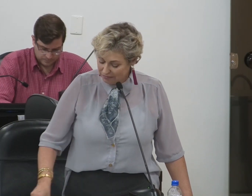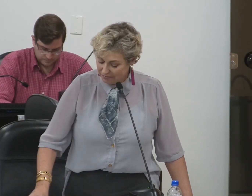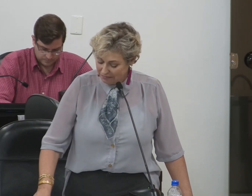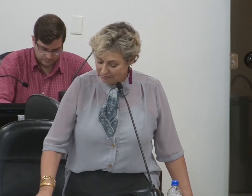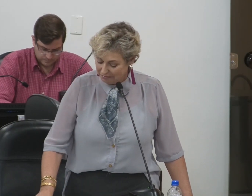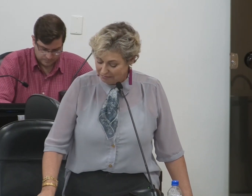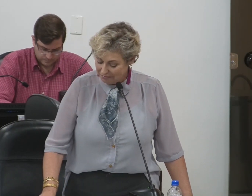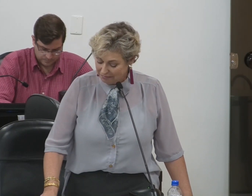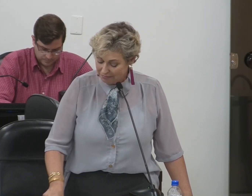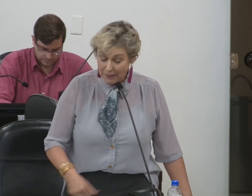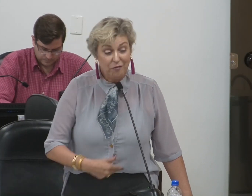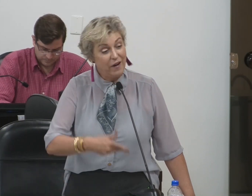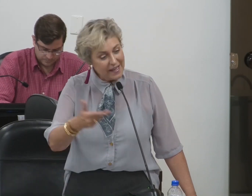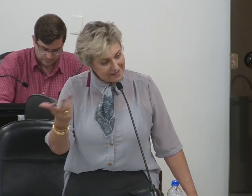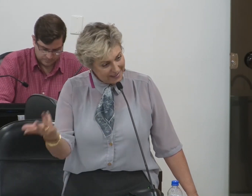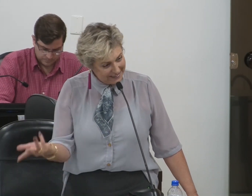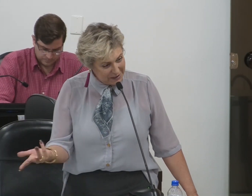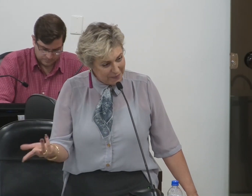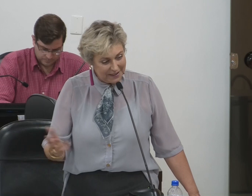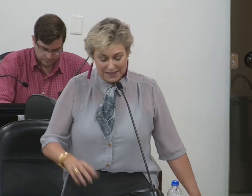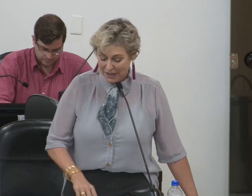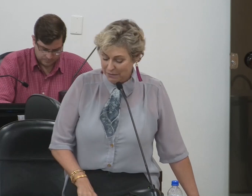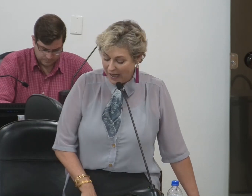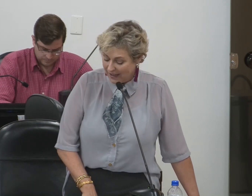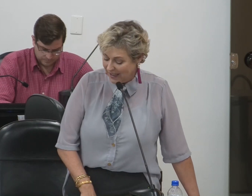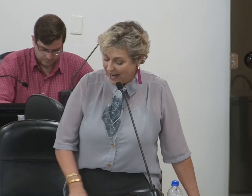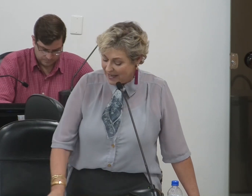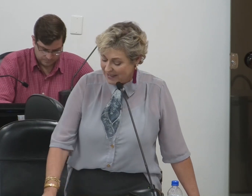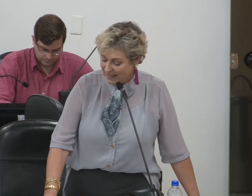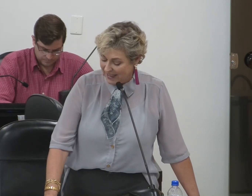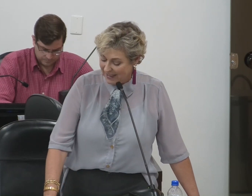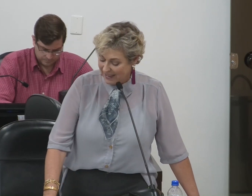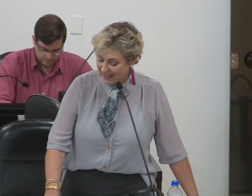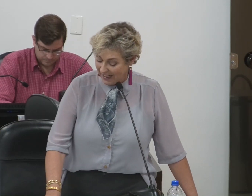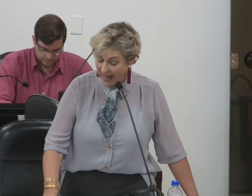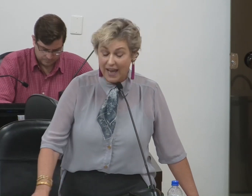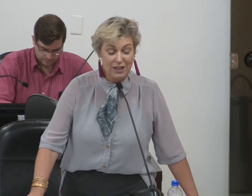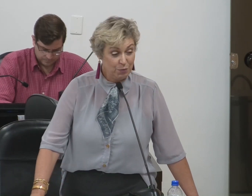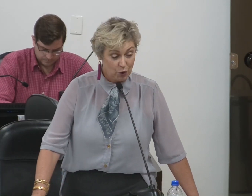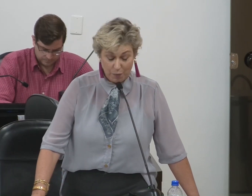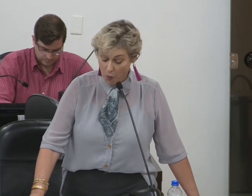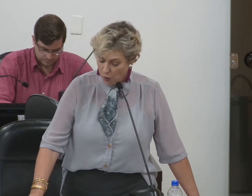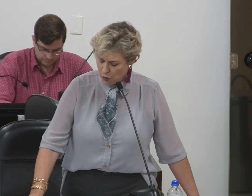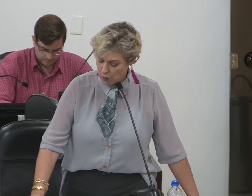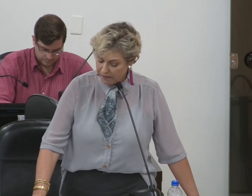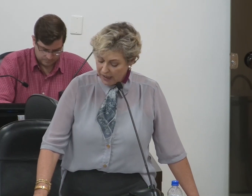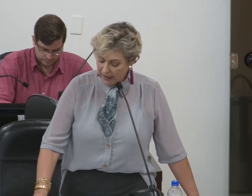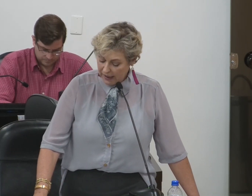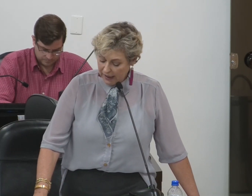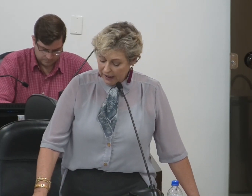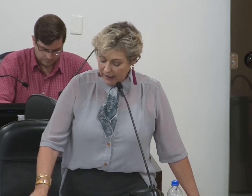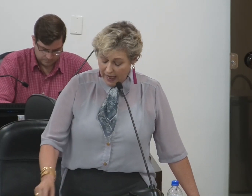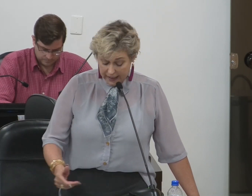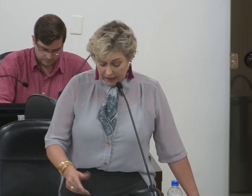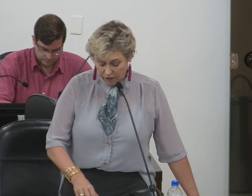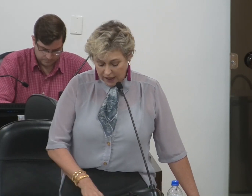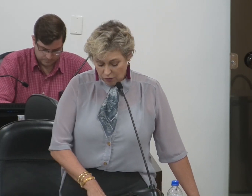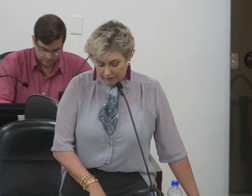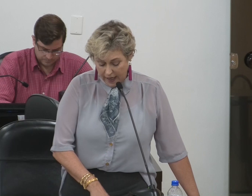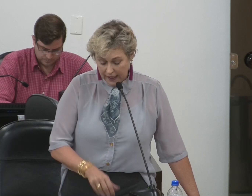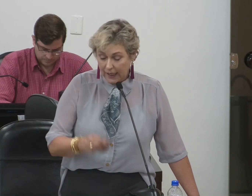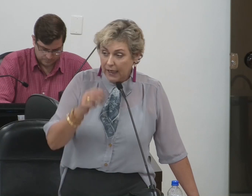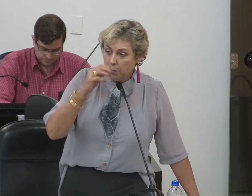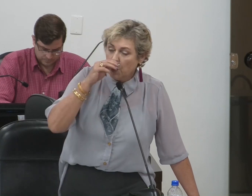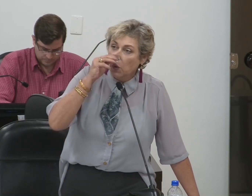toda uma vasta gama de materiais lá e de muito bom gosto. Aqui,